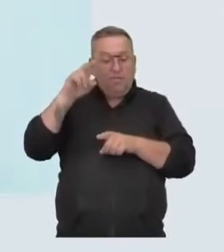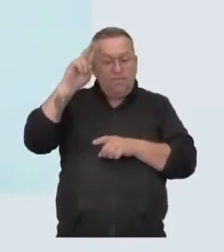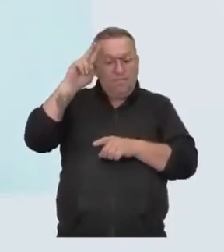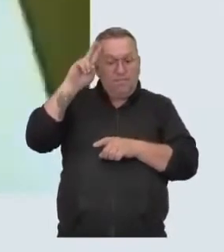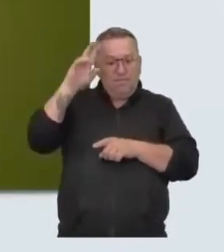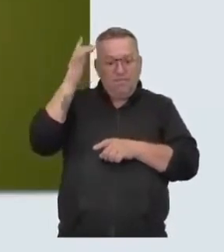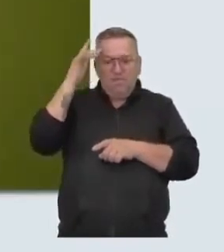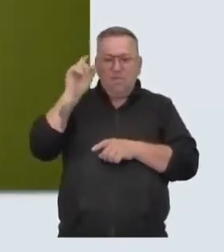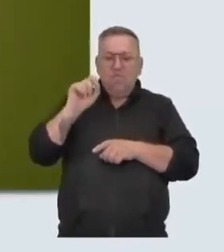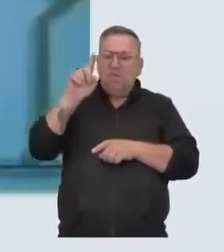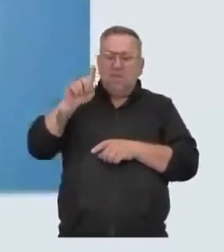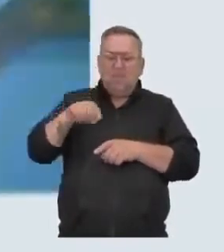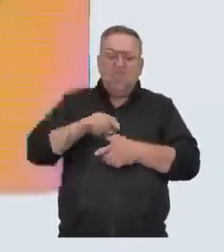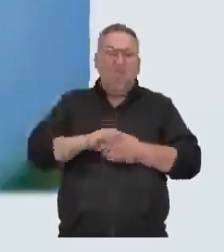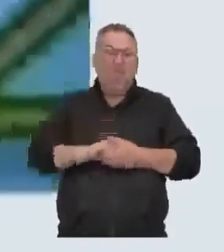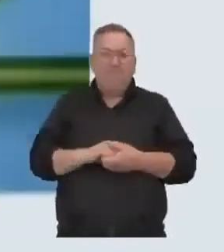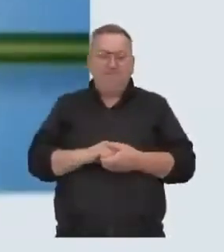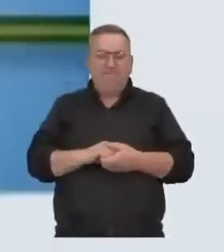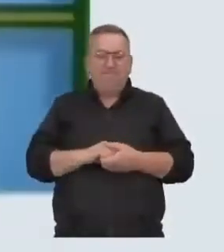quem a gente é, né?